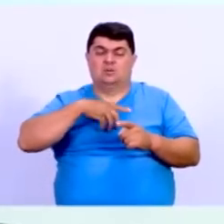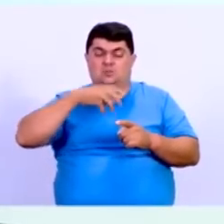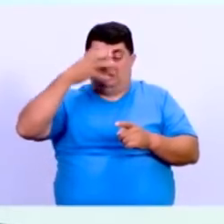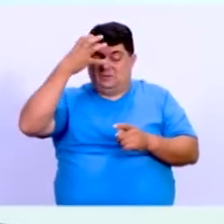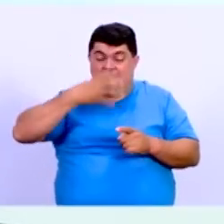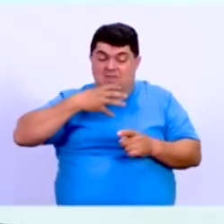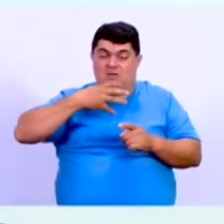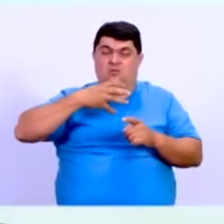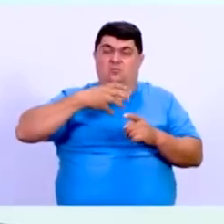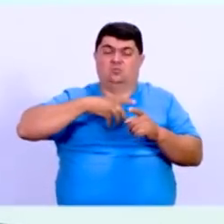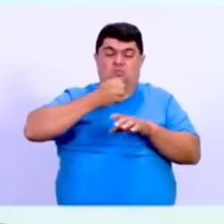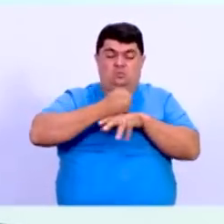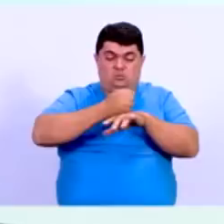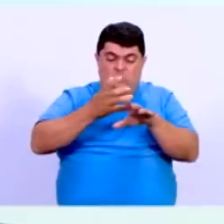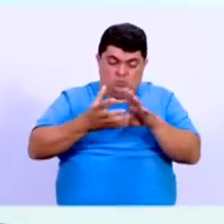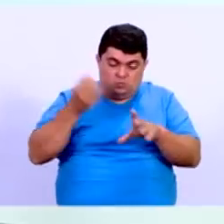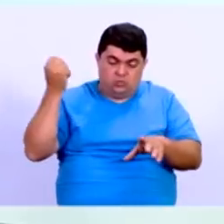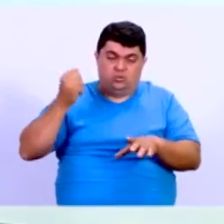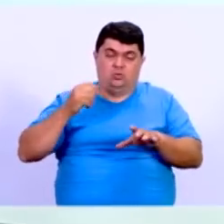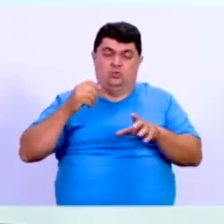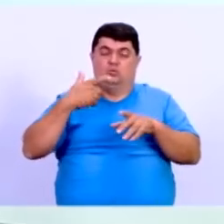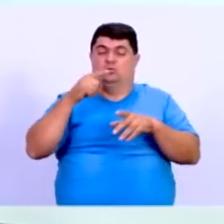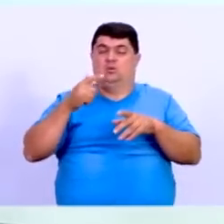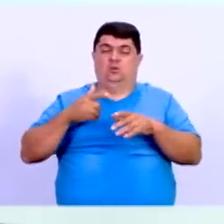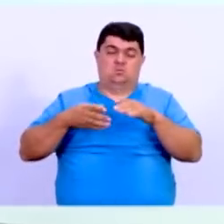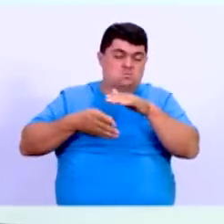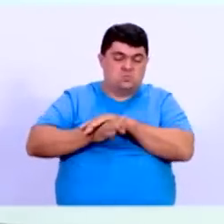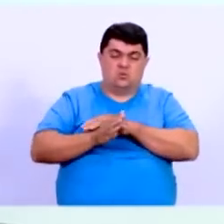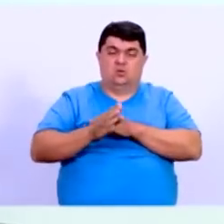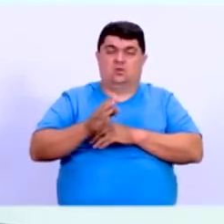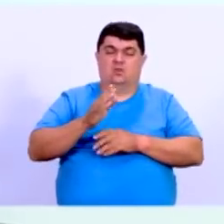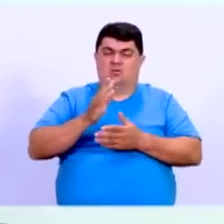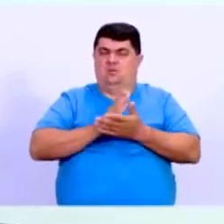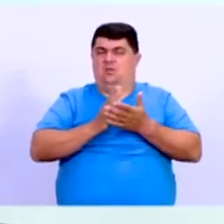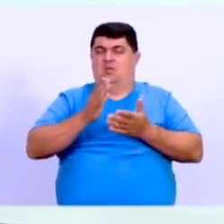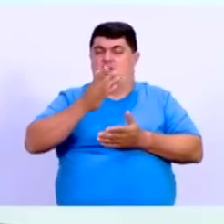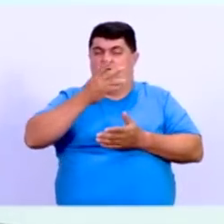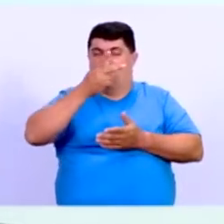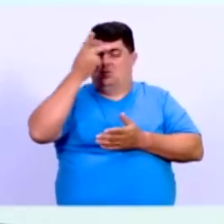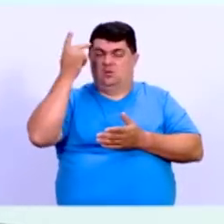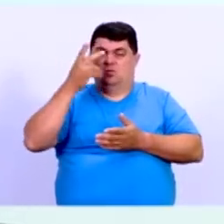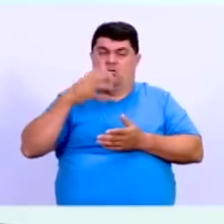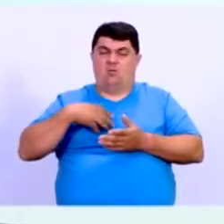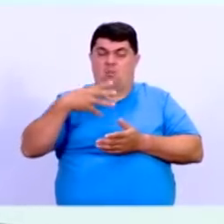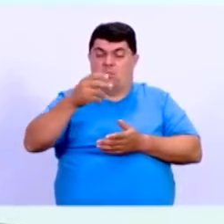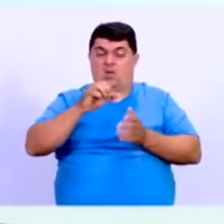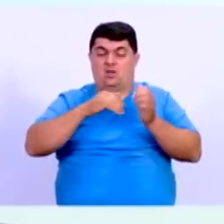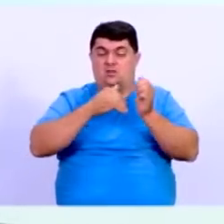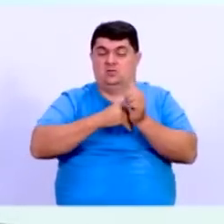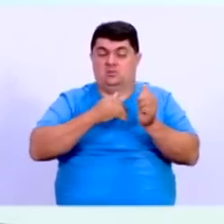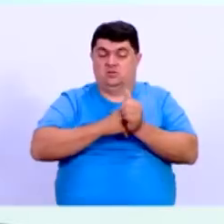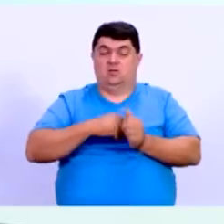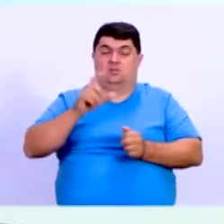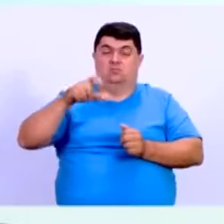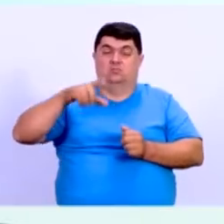computador não está infectado, que ele não foi invadido. Vai que alguém consegue sequestrar a tua senha do cartão, a tua senha